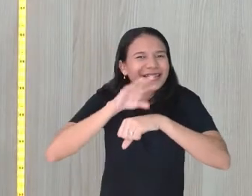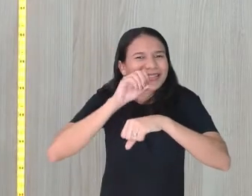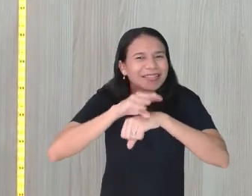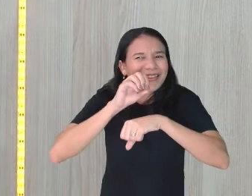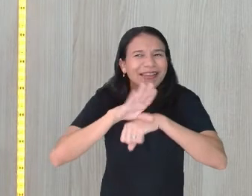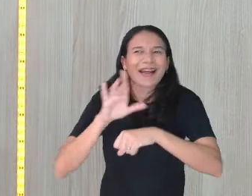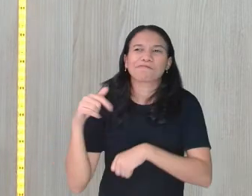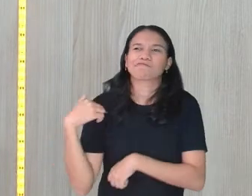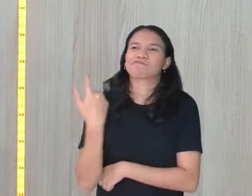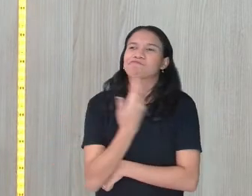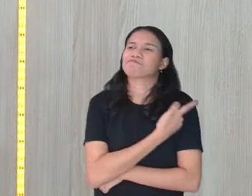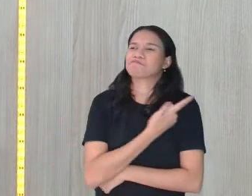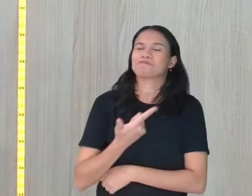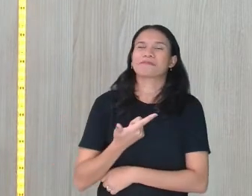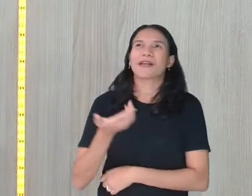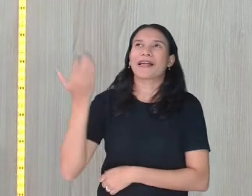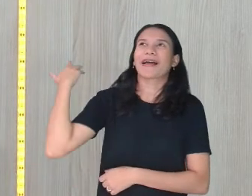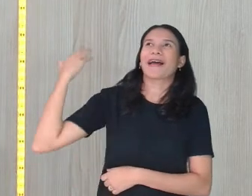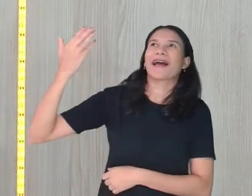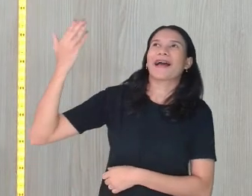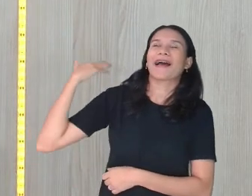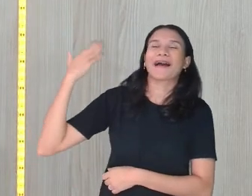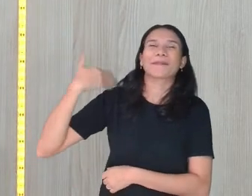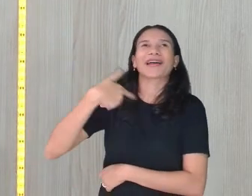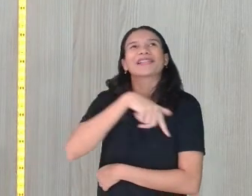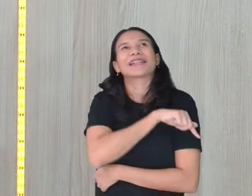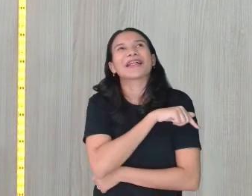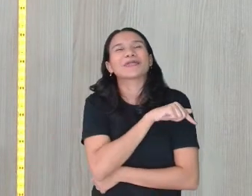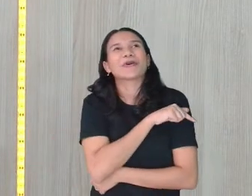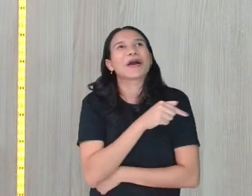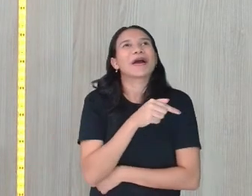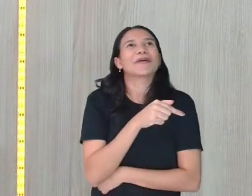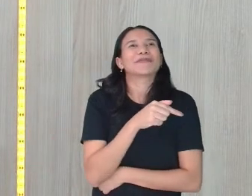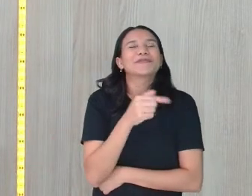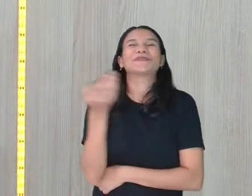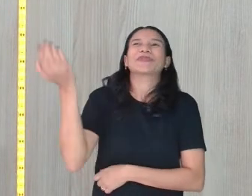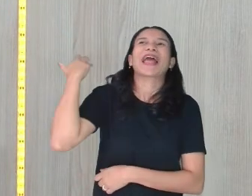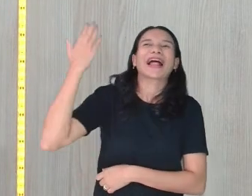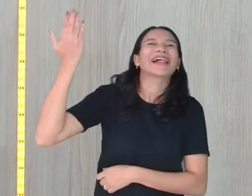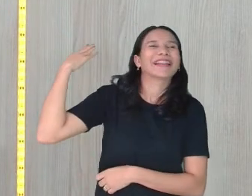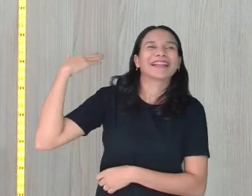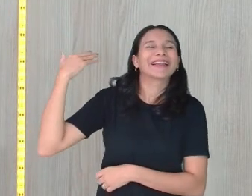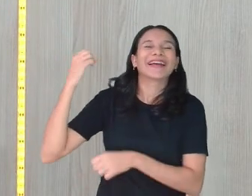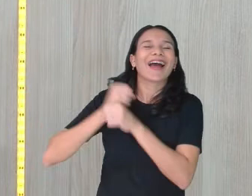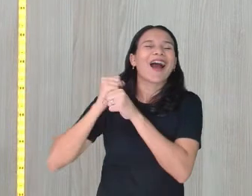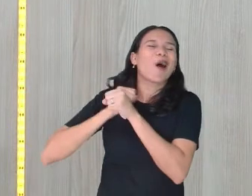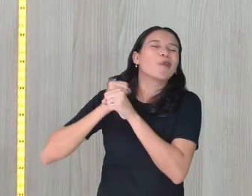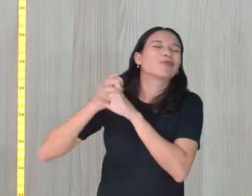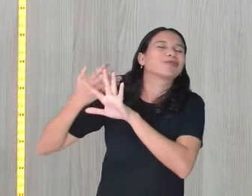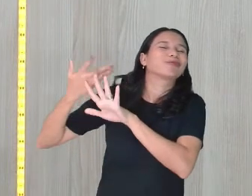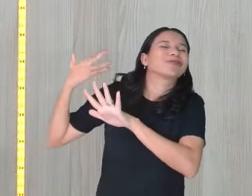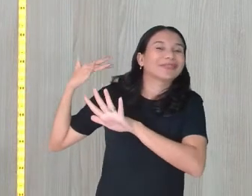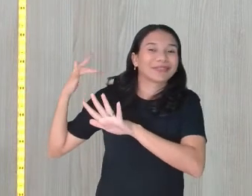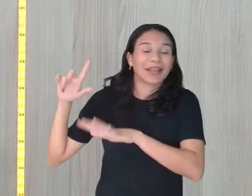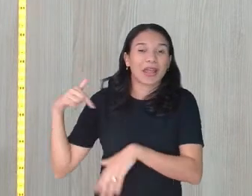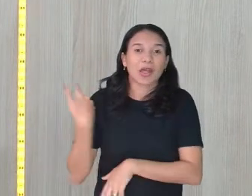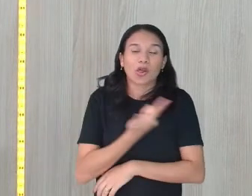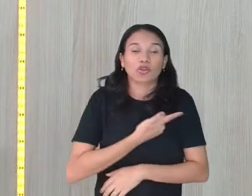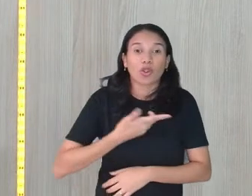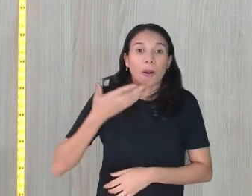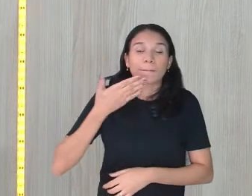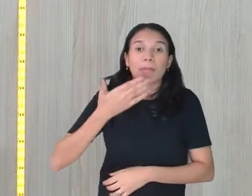bizus a gente naquela época de 7º ano, né, professora, de 7ª série, e para que a gente fosse